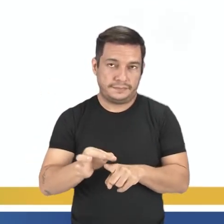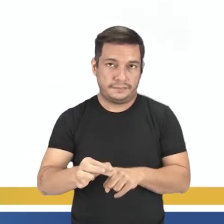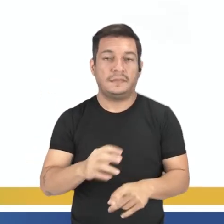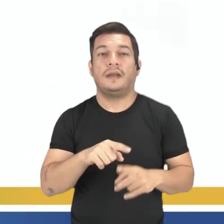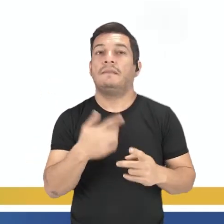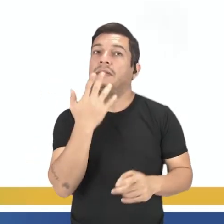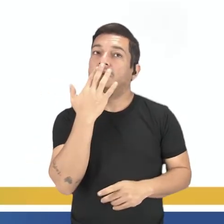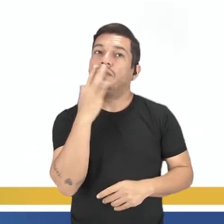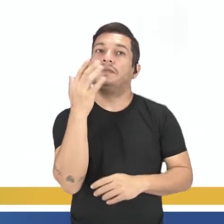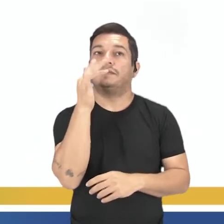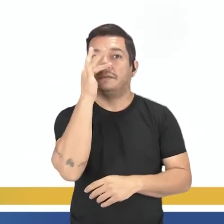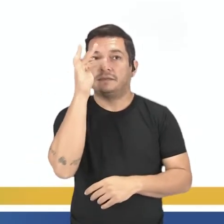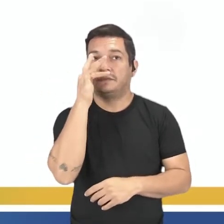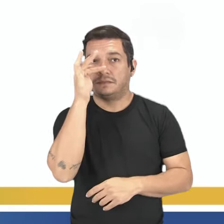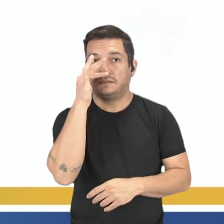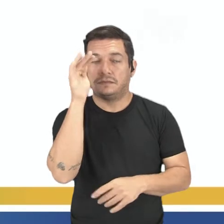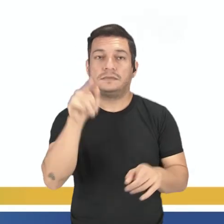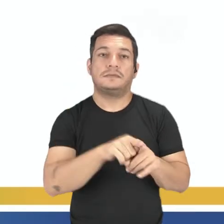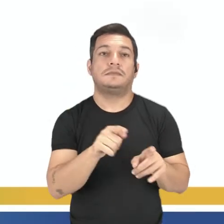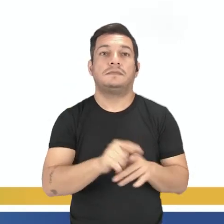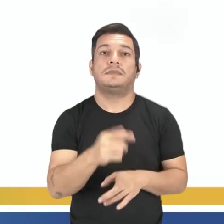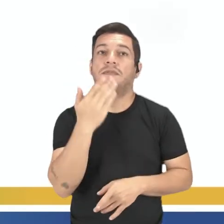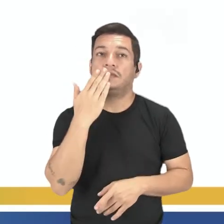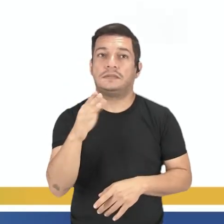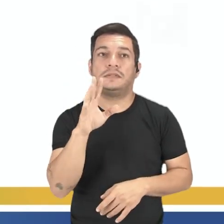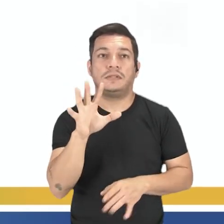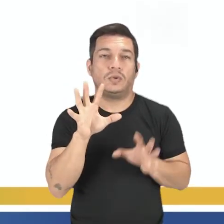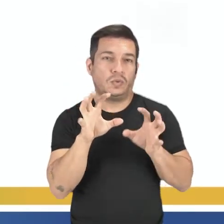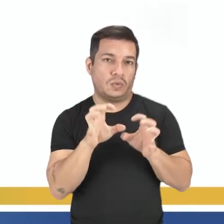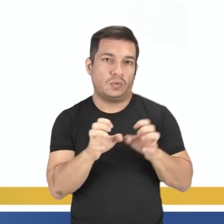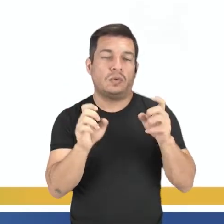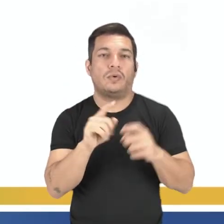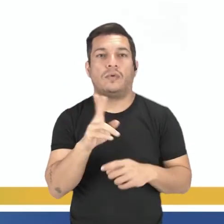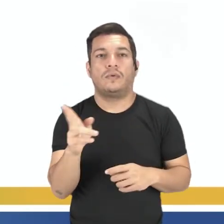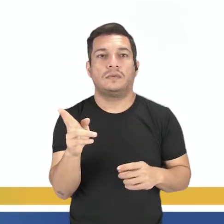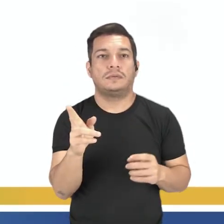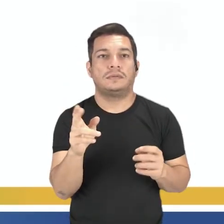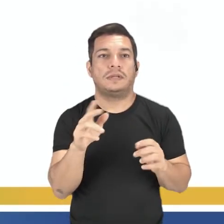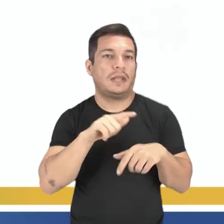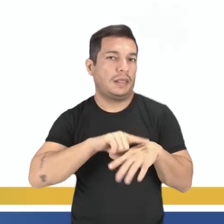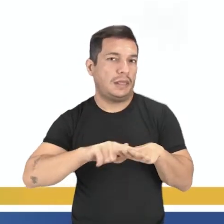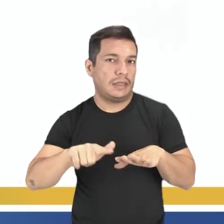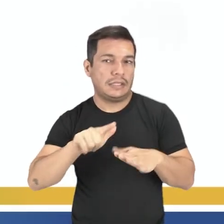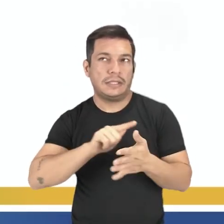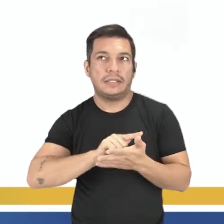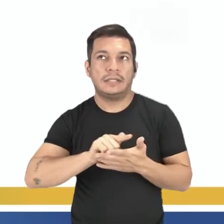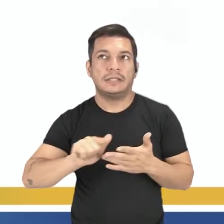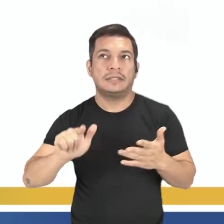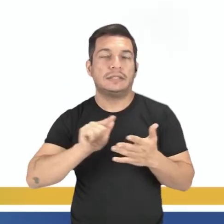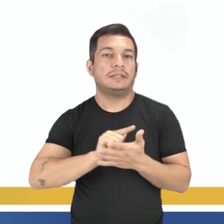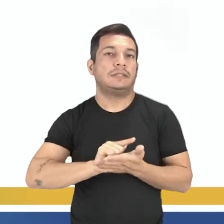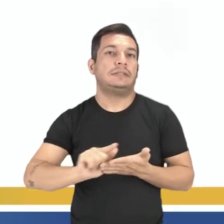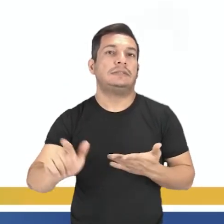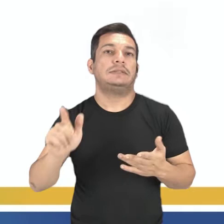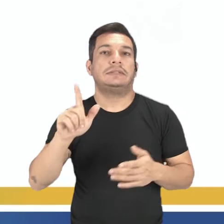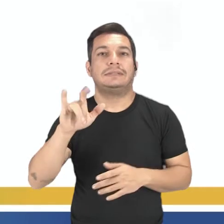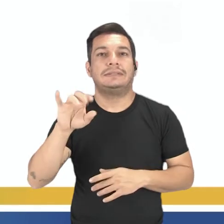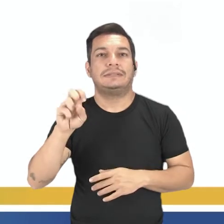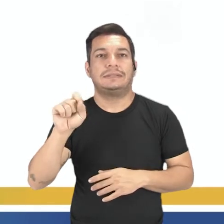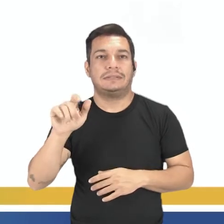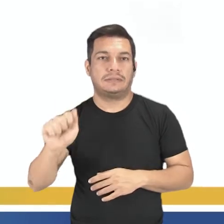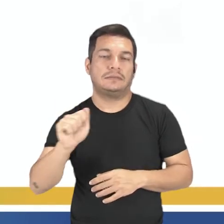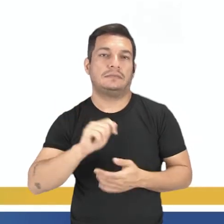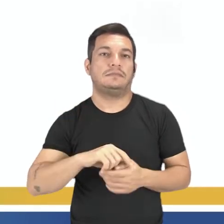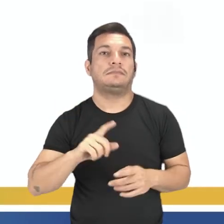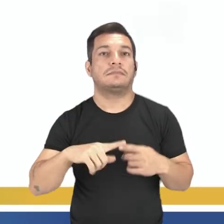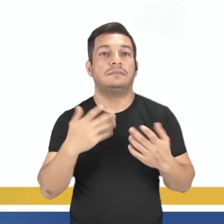né? O tipo, se ela era rugosa ou se ela era lisinha. Ele analisou várias características, mas